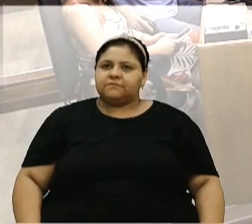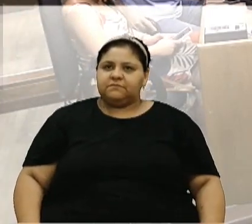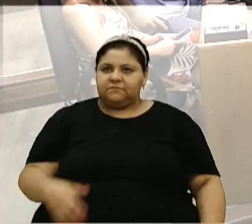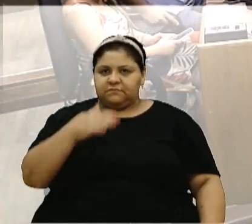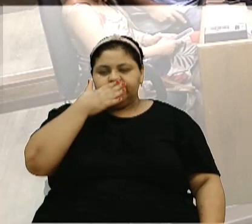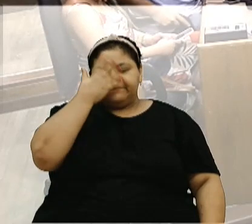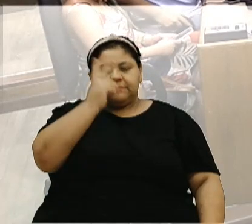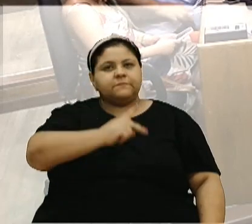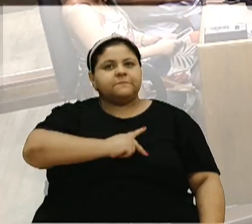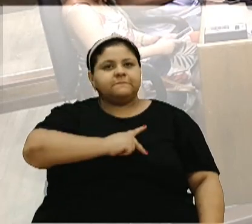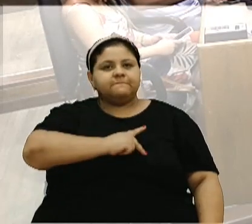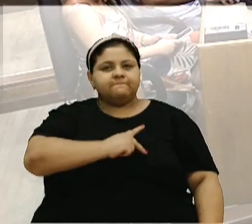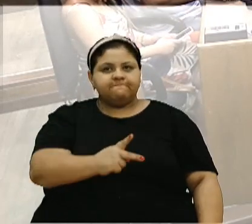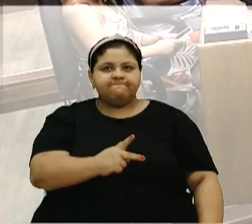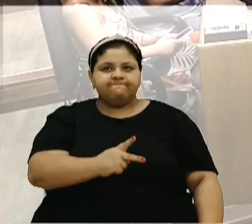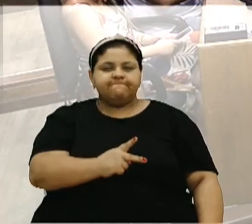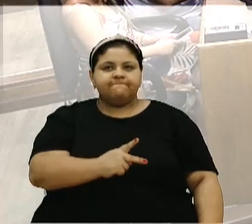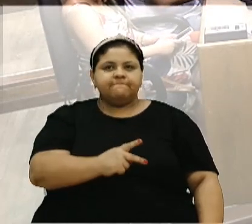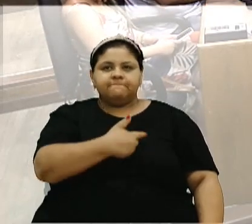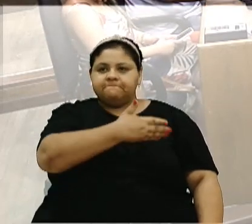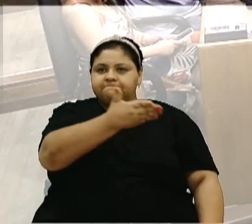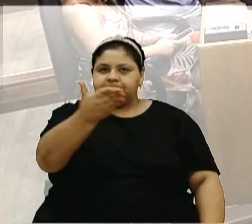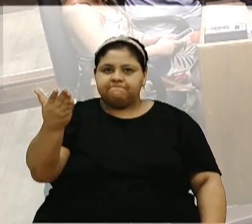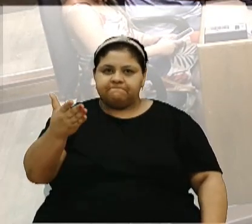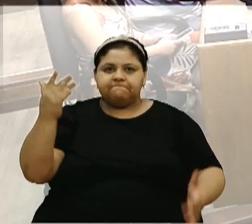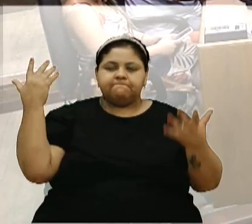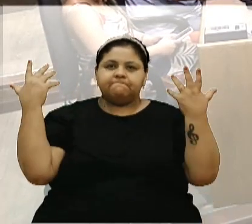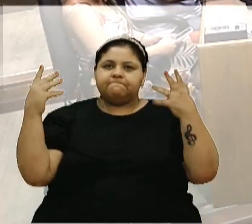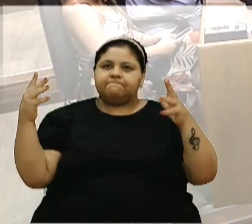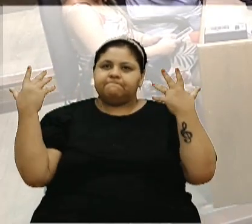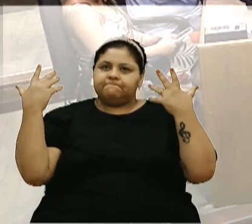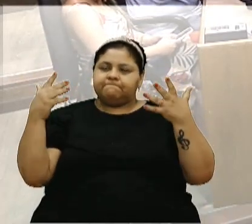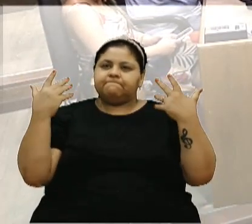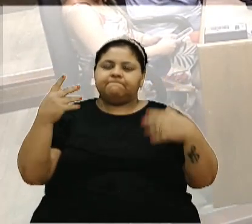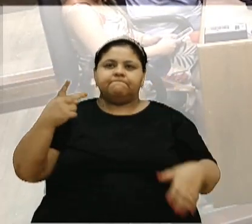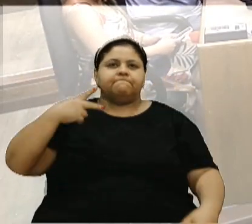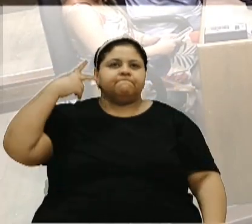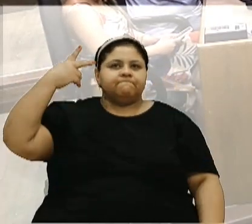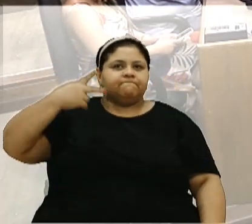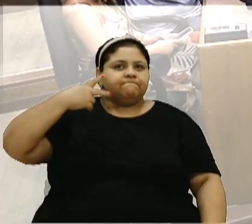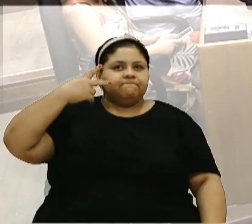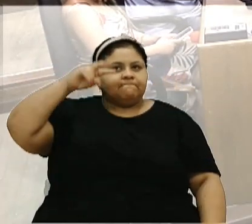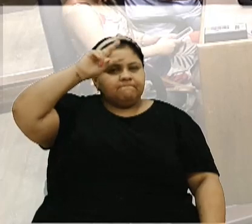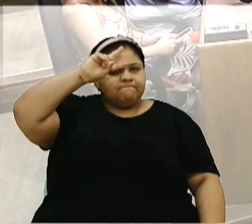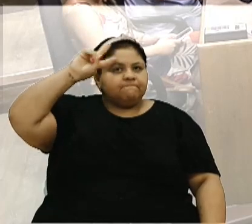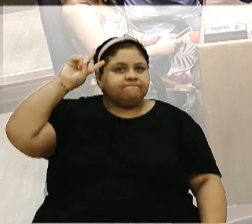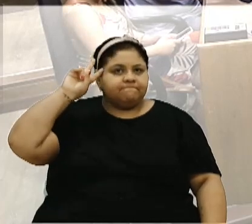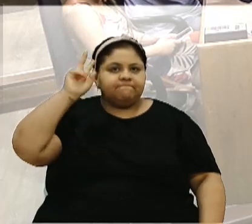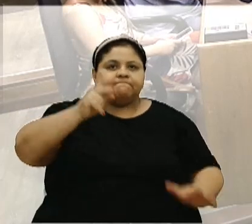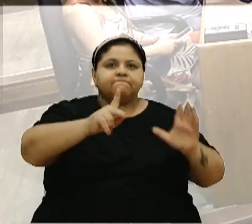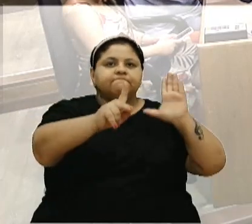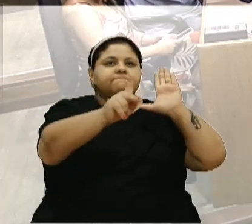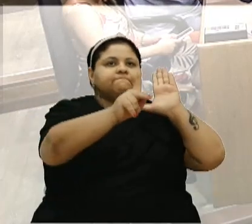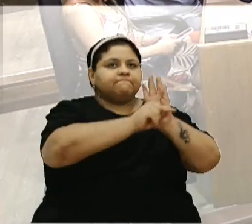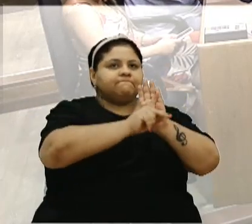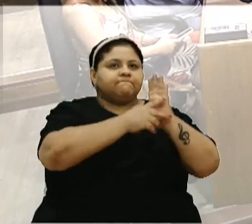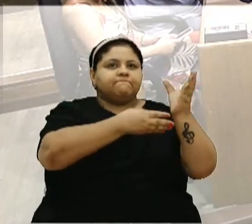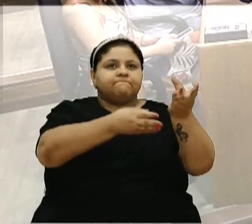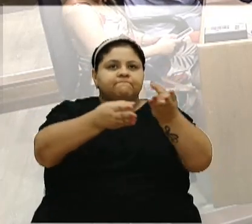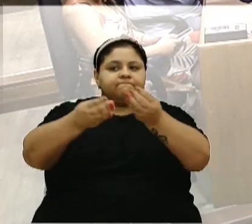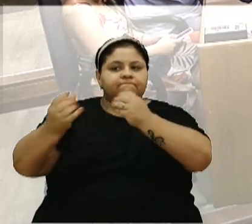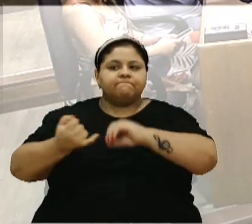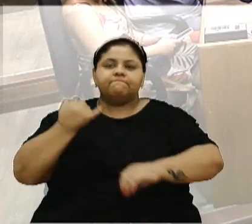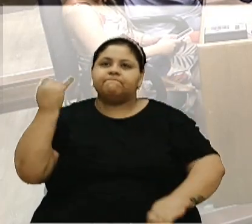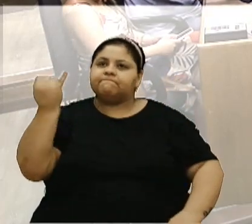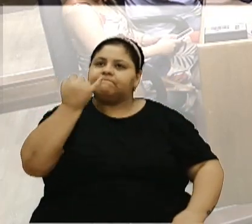Senhora presidente, nobres pares, parabenizar o colega vereador Velocino, projeto muito importante que